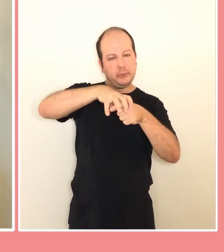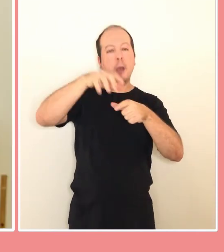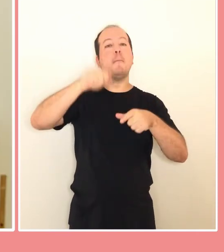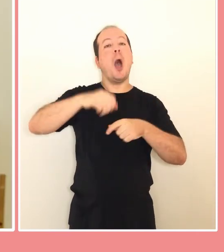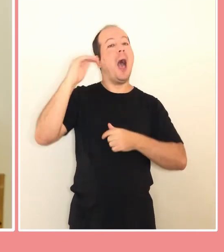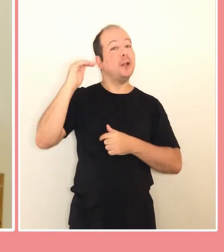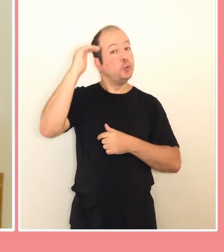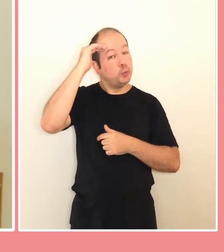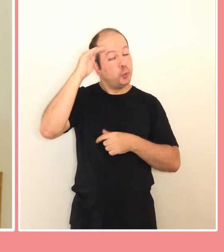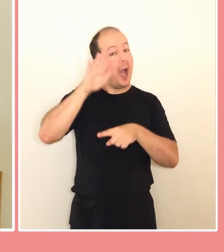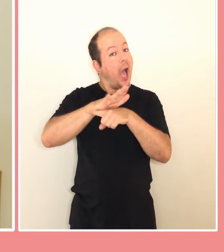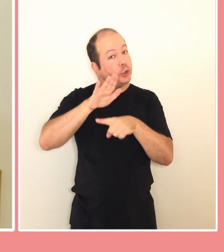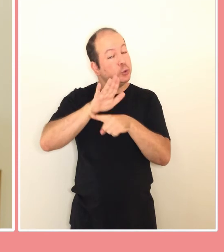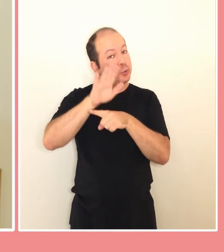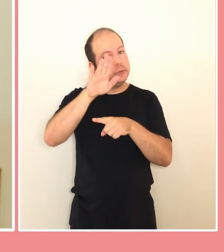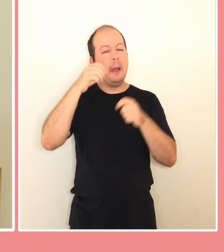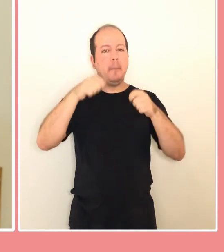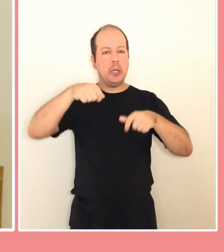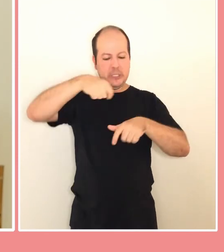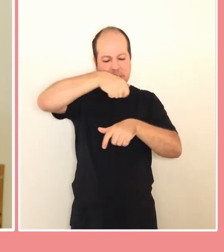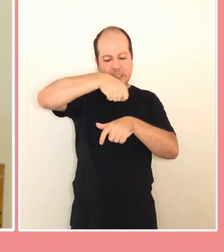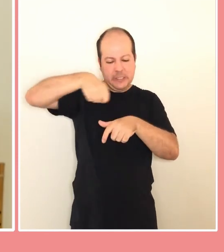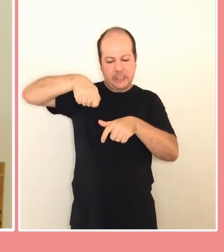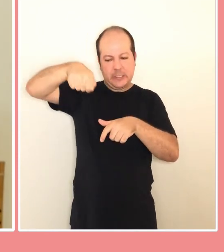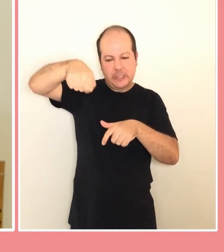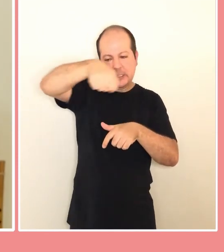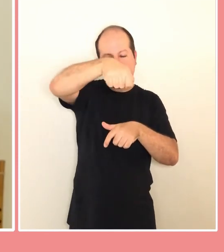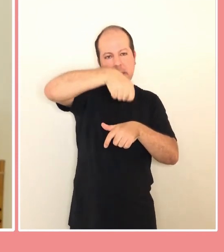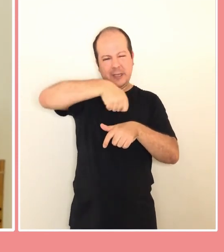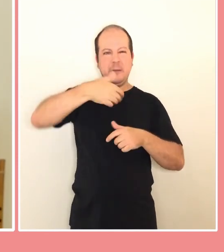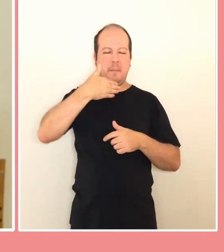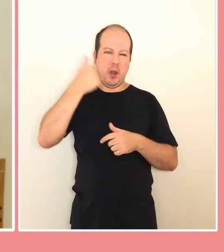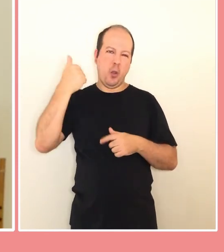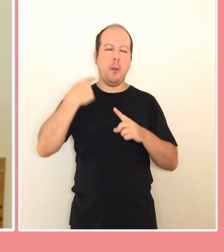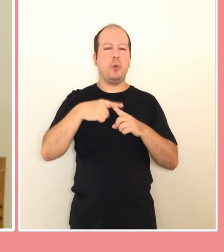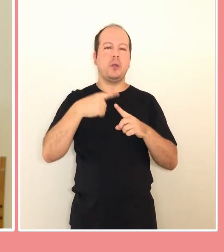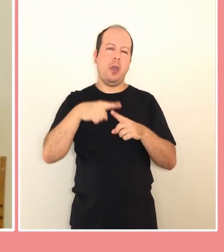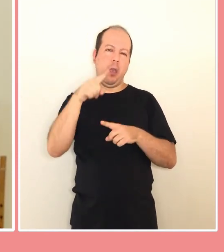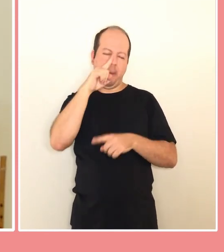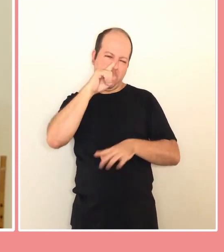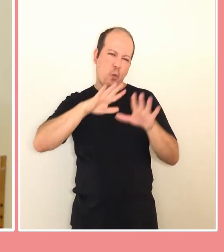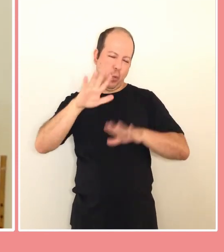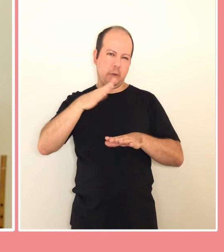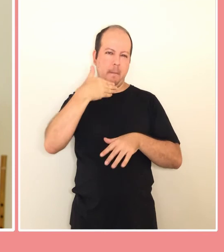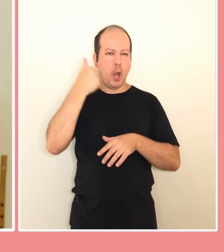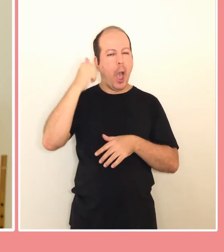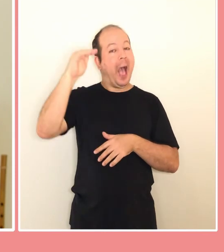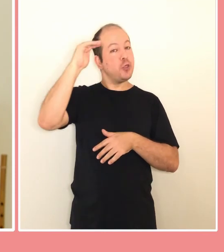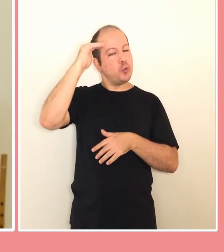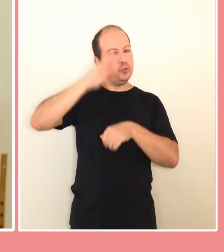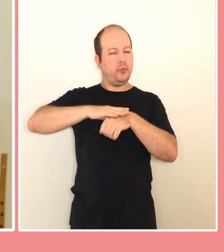adulto, para que o adulto corte com estilete ou com alguma ferramenta elétrica, dependendo da espessura do plástico, né? A